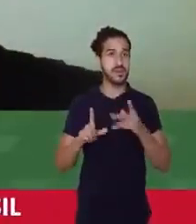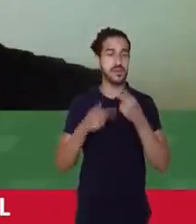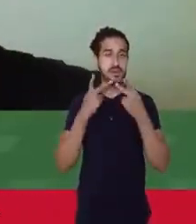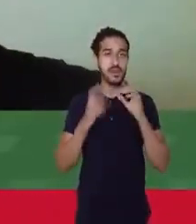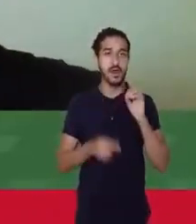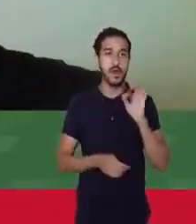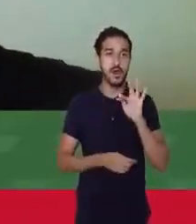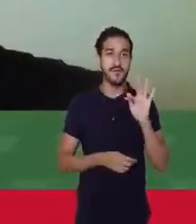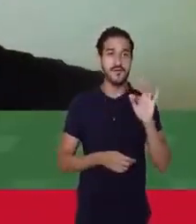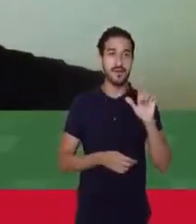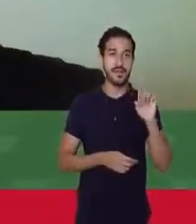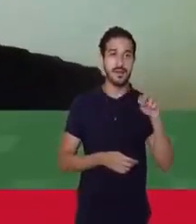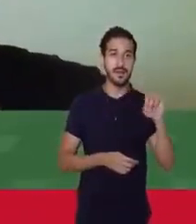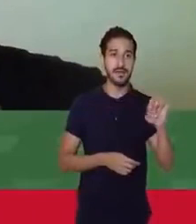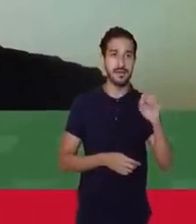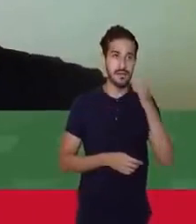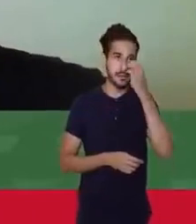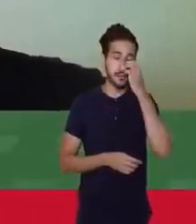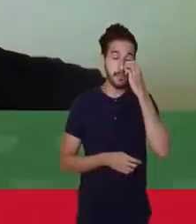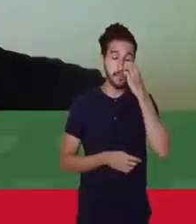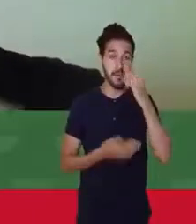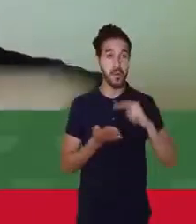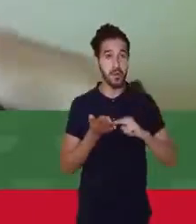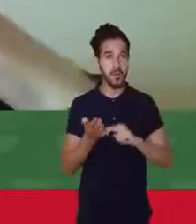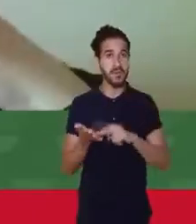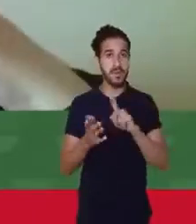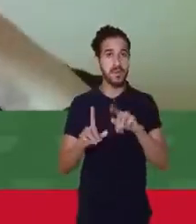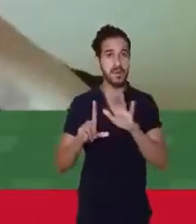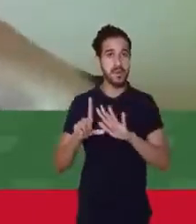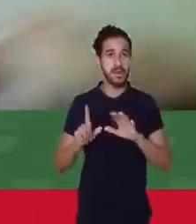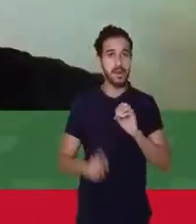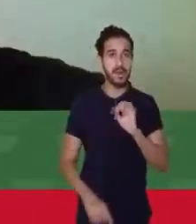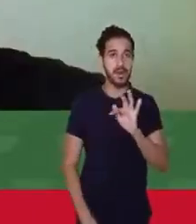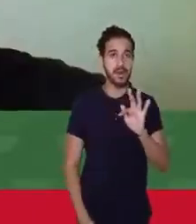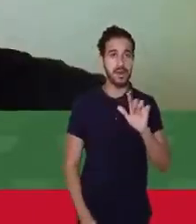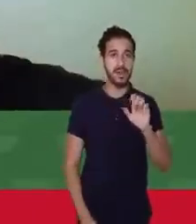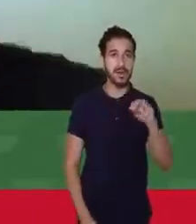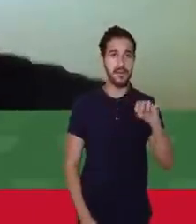chamam offline. O Correio é uma plataforma offline.